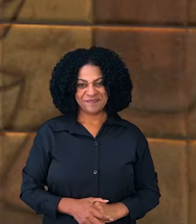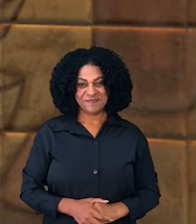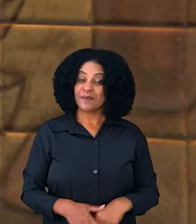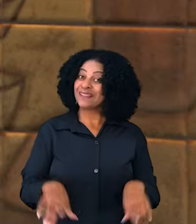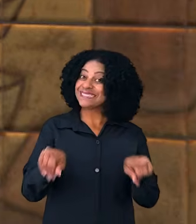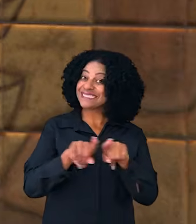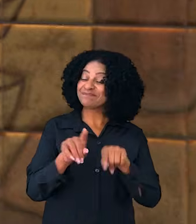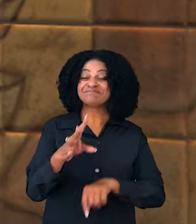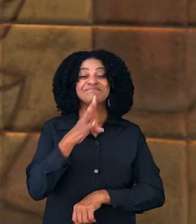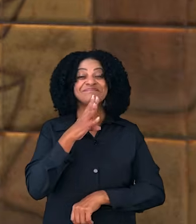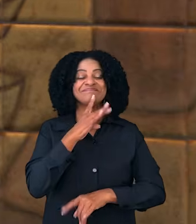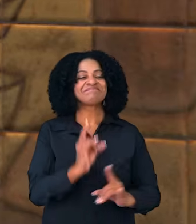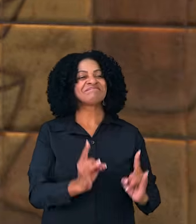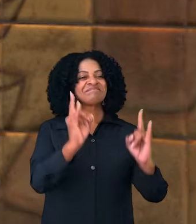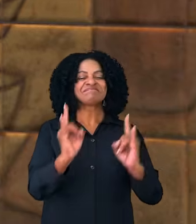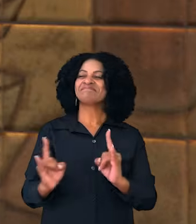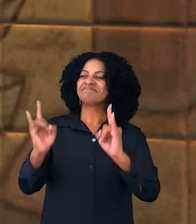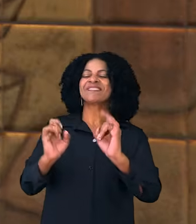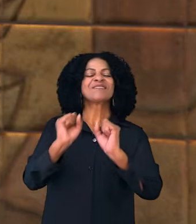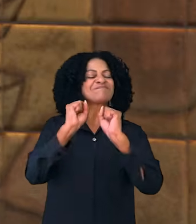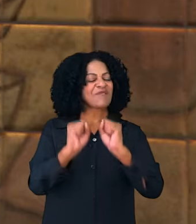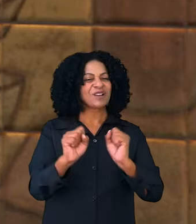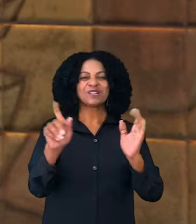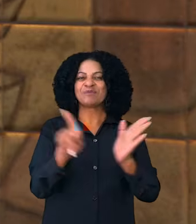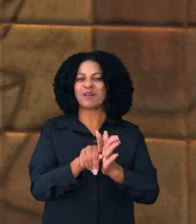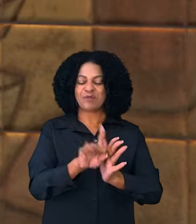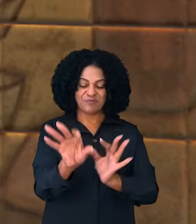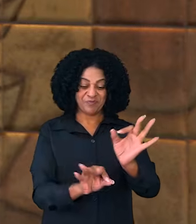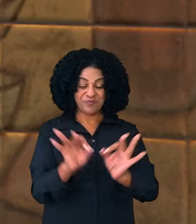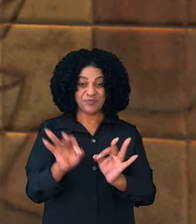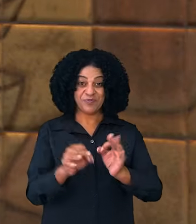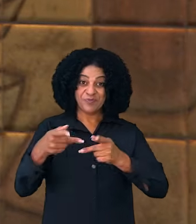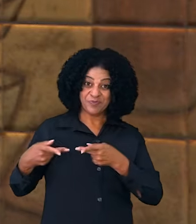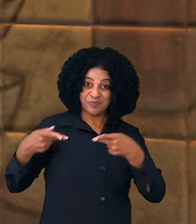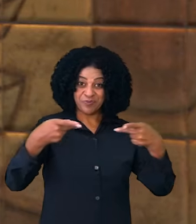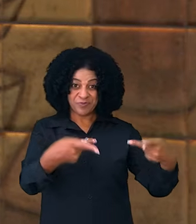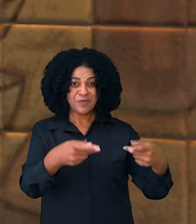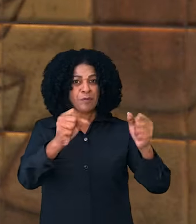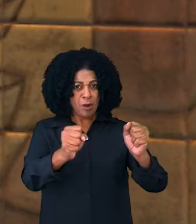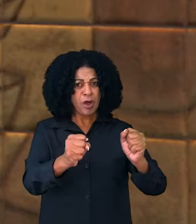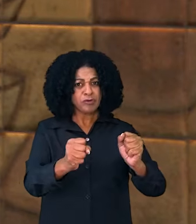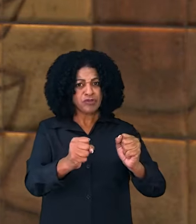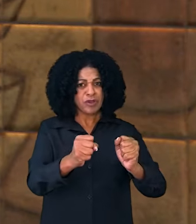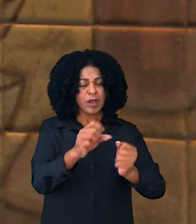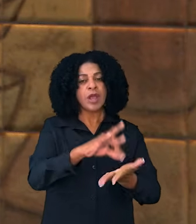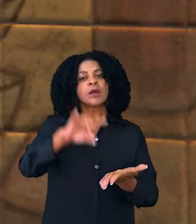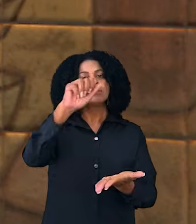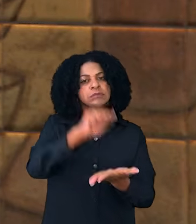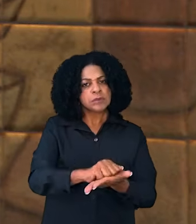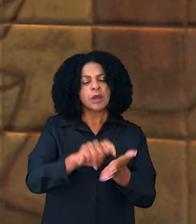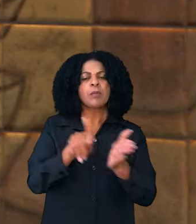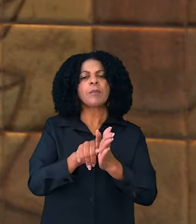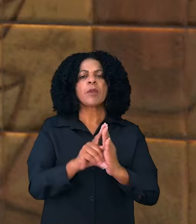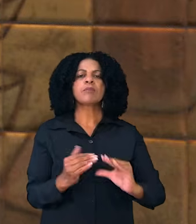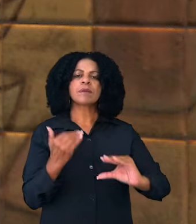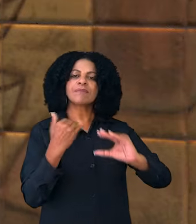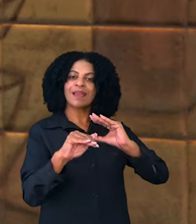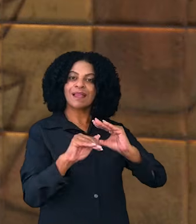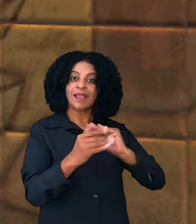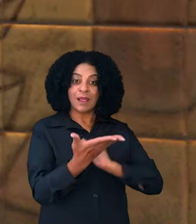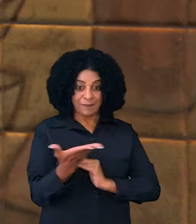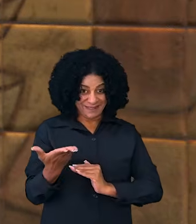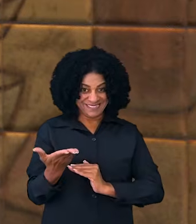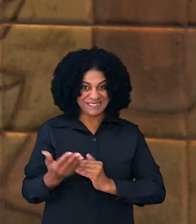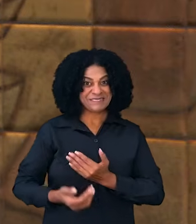E você pode conhecer o edifício sede do TST através do programa de visitação. E para solicitar o agendamento, é só mandar um e-mail para